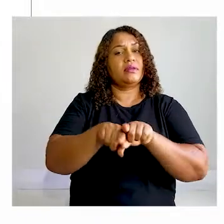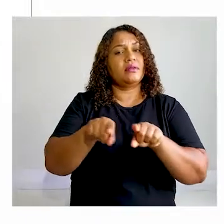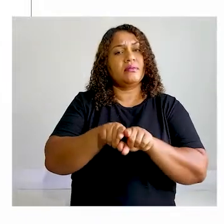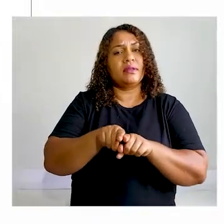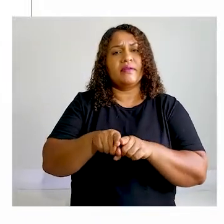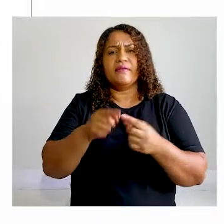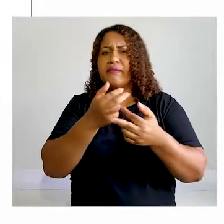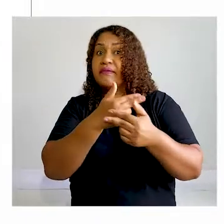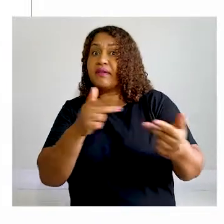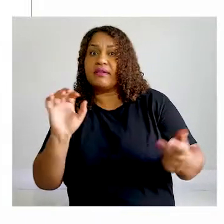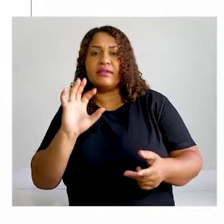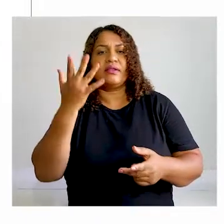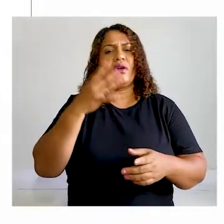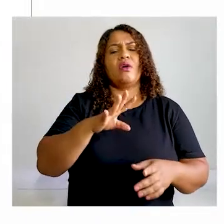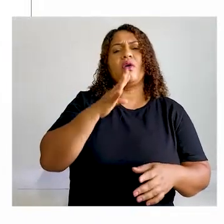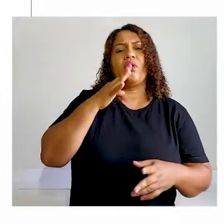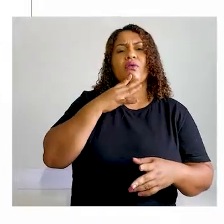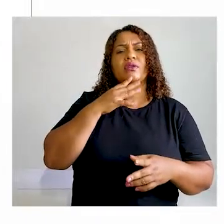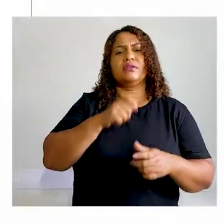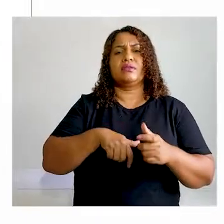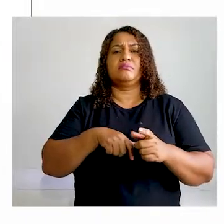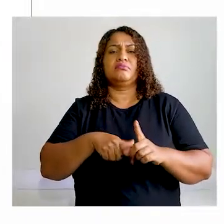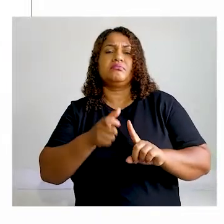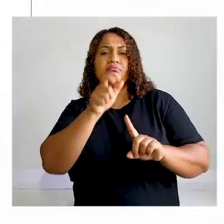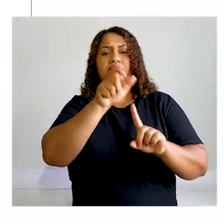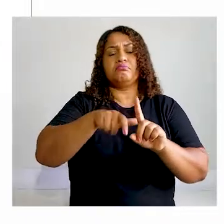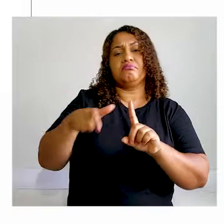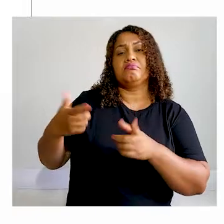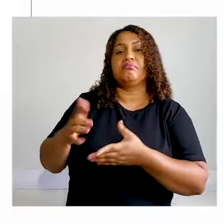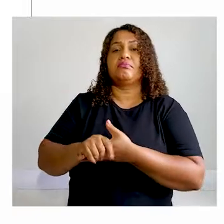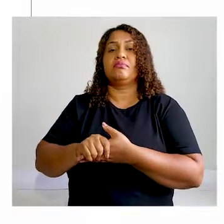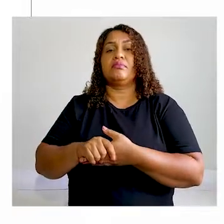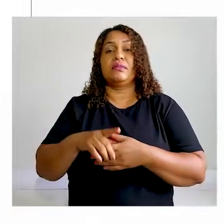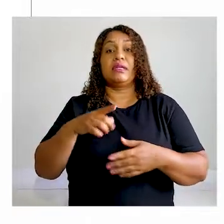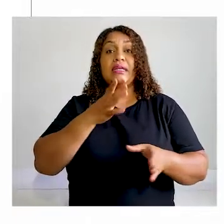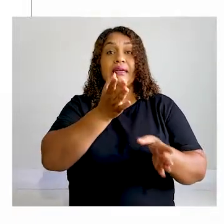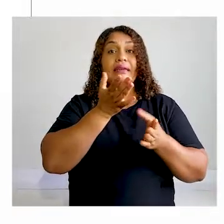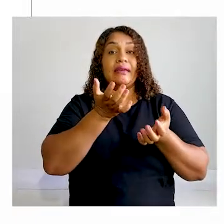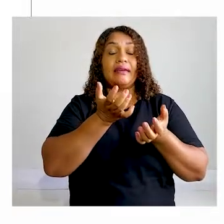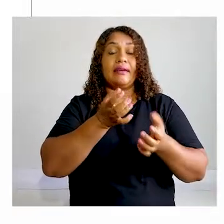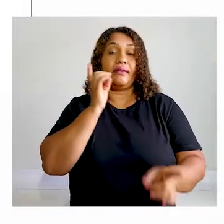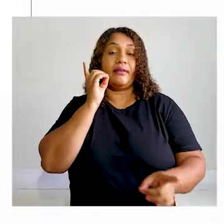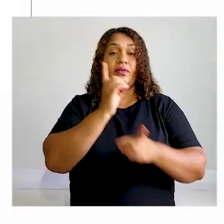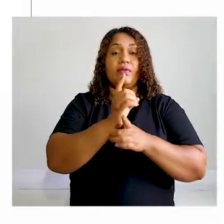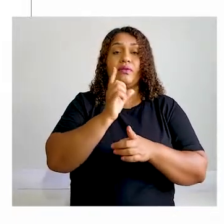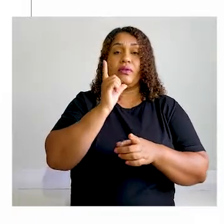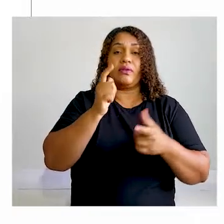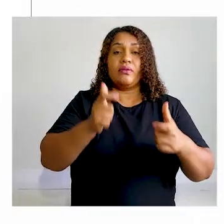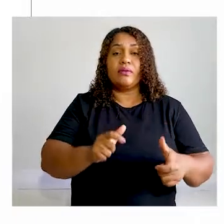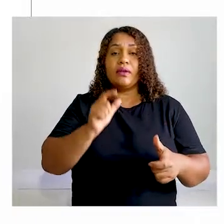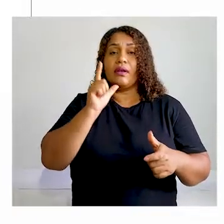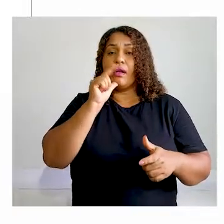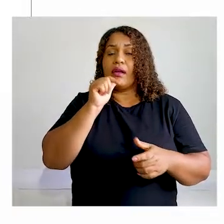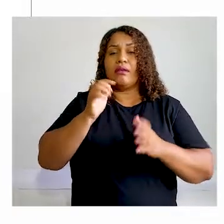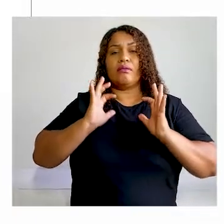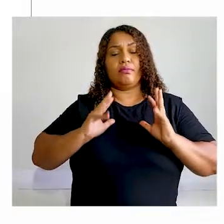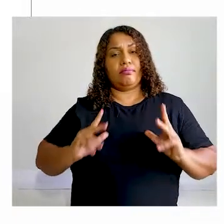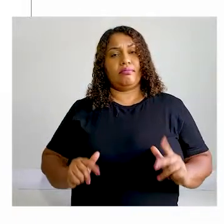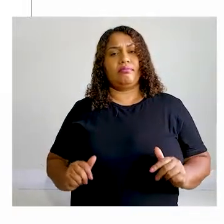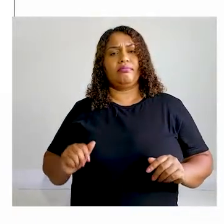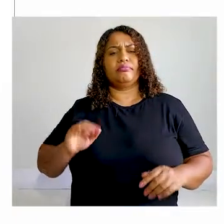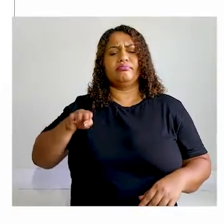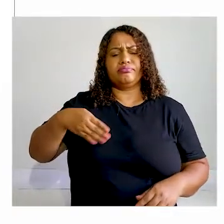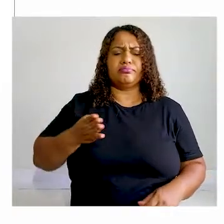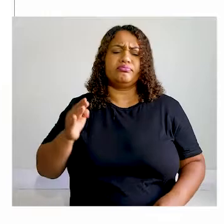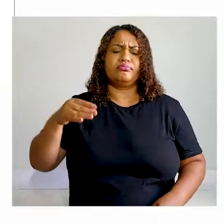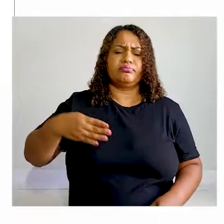muitas aventuras, conhecendo uma série de personagens em busca da nascente do rio, nadando contra a